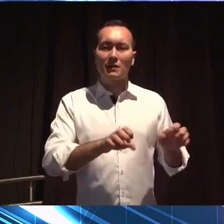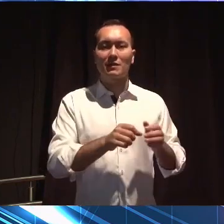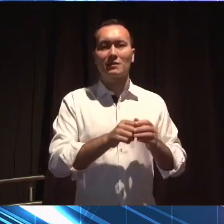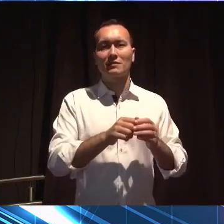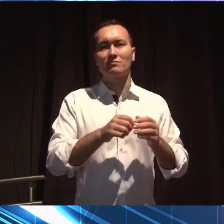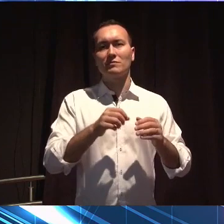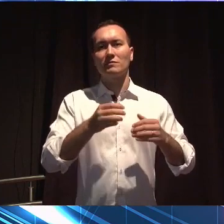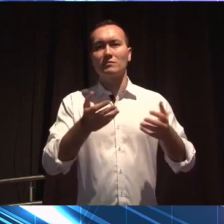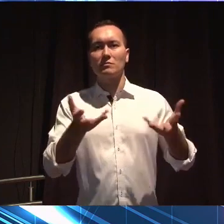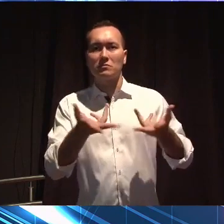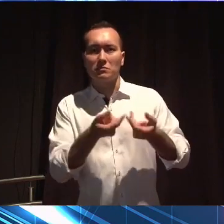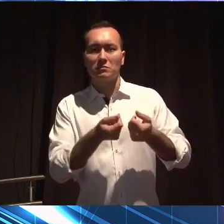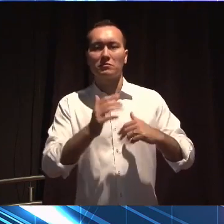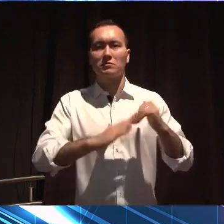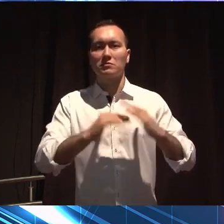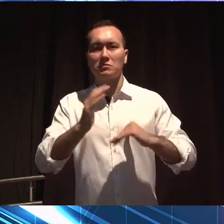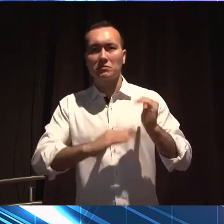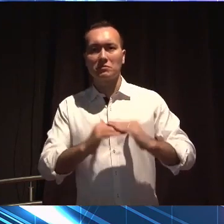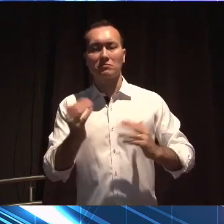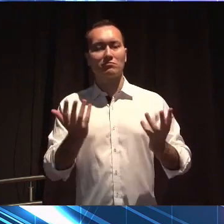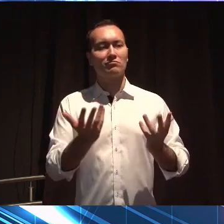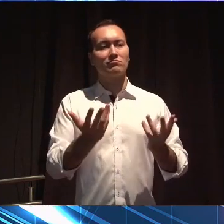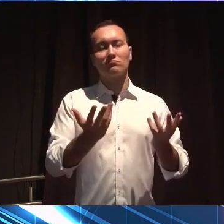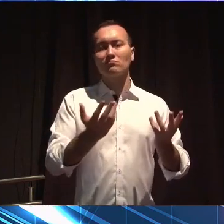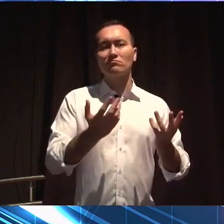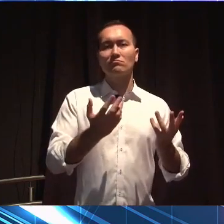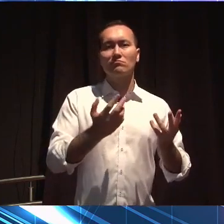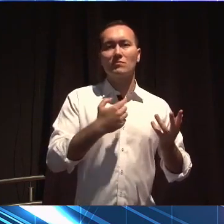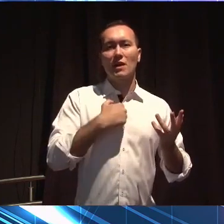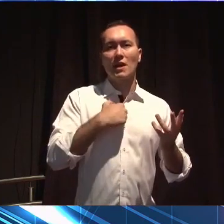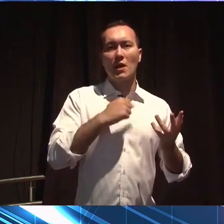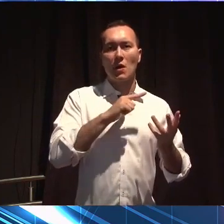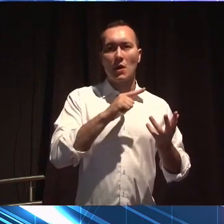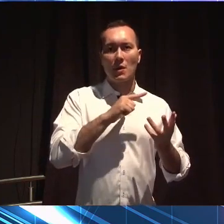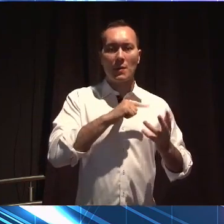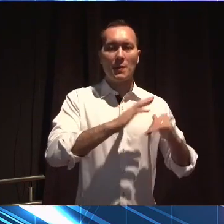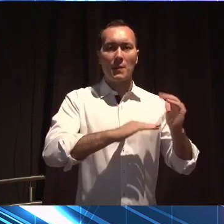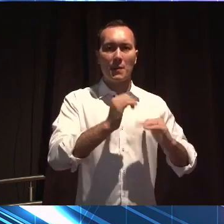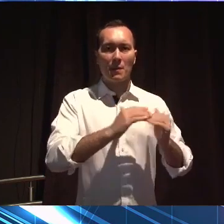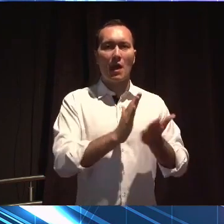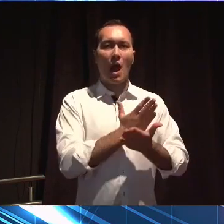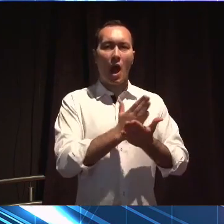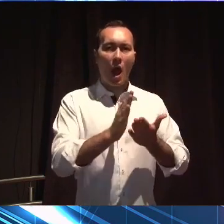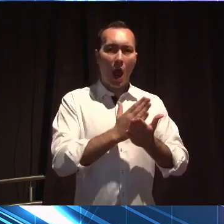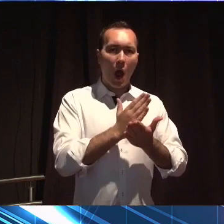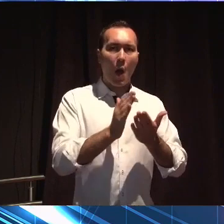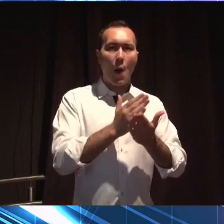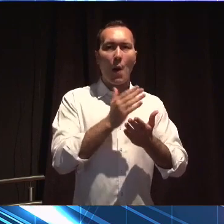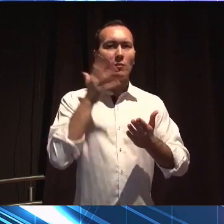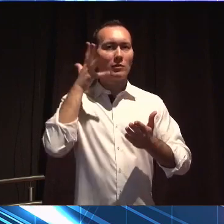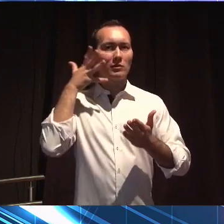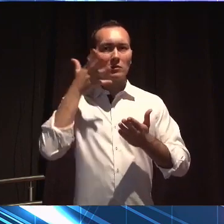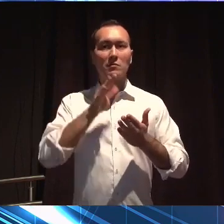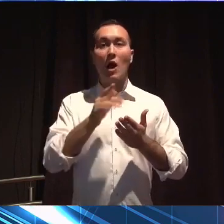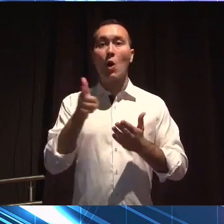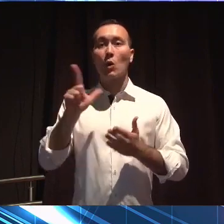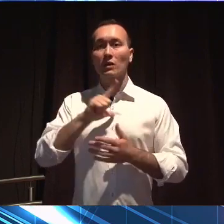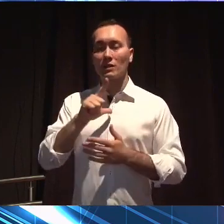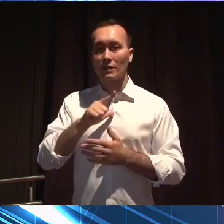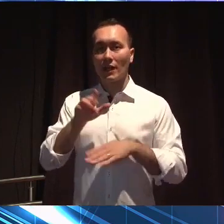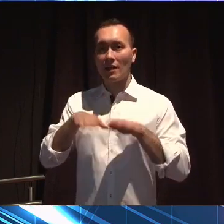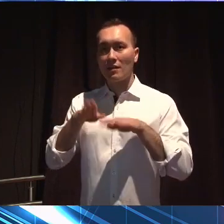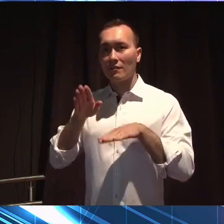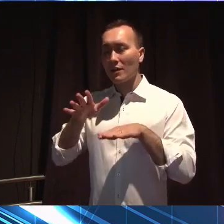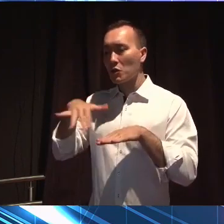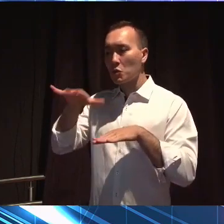sobre performance, que são algumas das minhas especialidades. Mas hoje eu quero expor para vocês uma faceta do Elemar que não é tão comum na